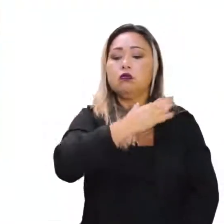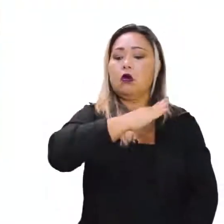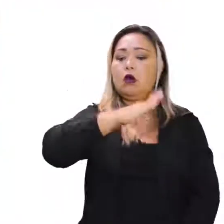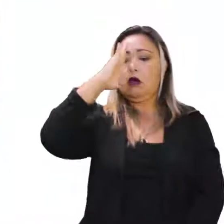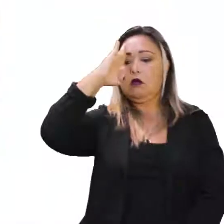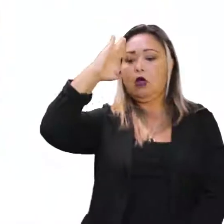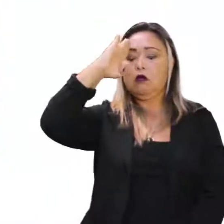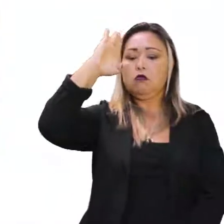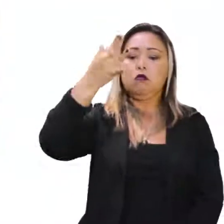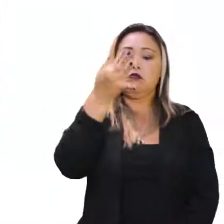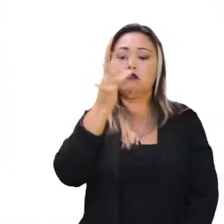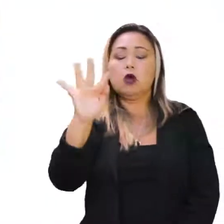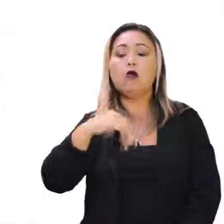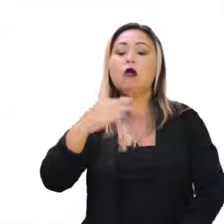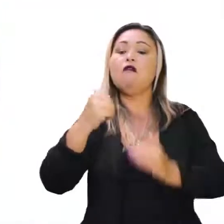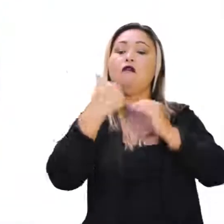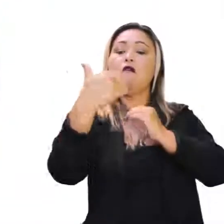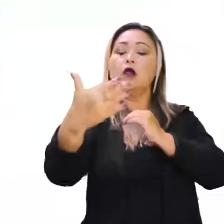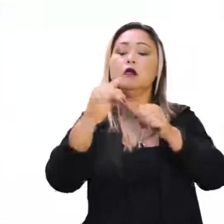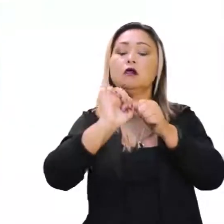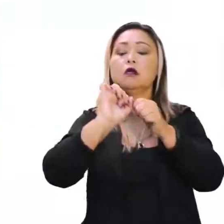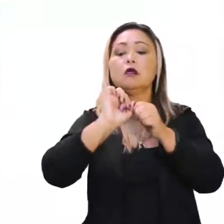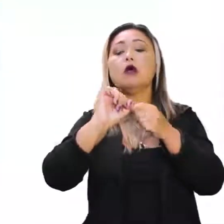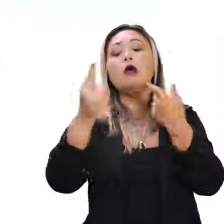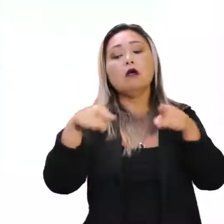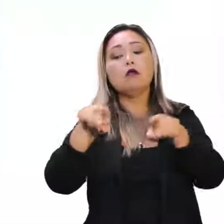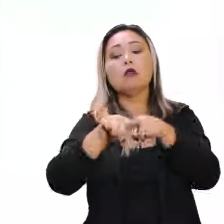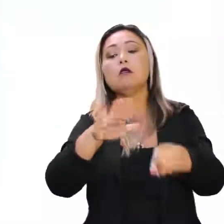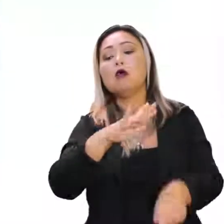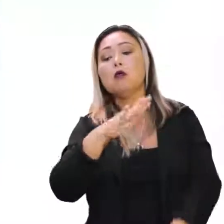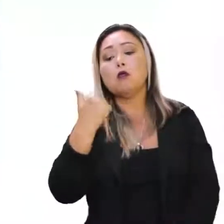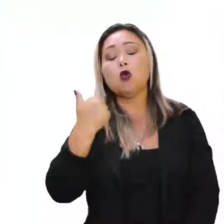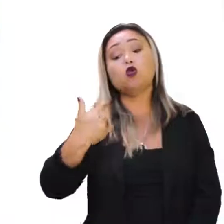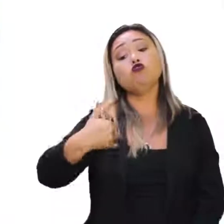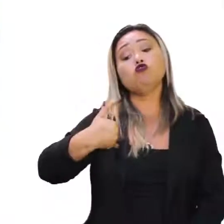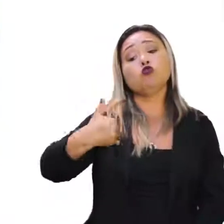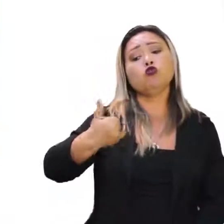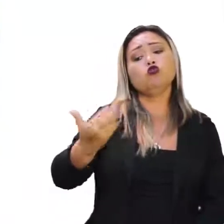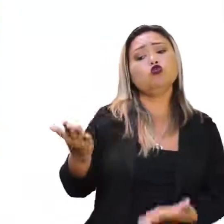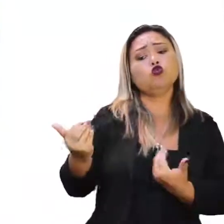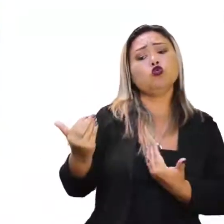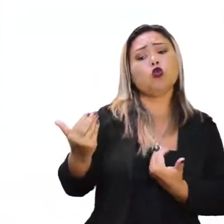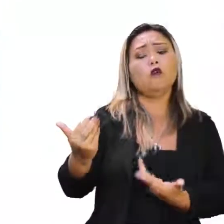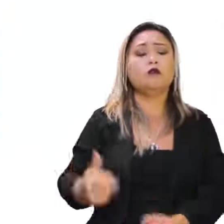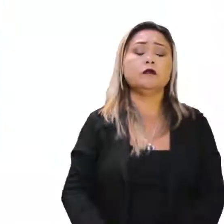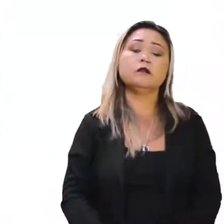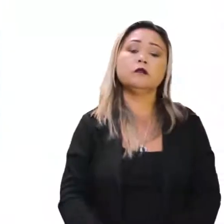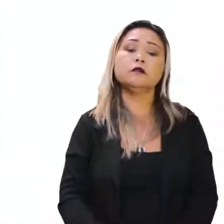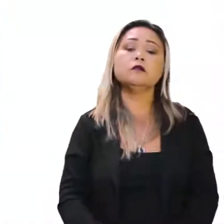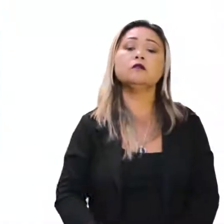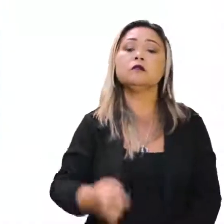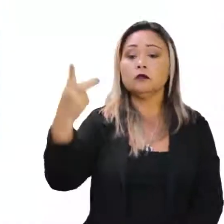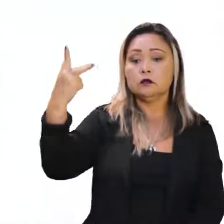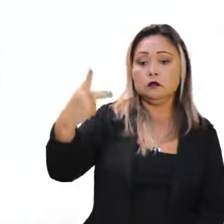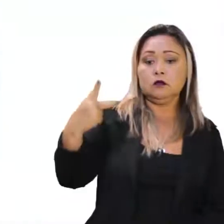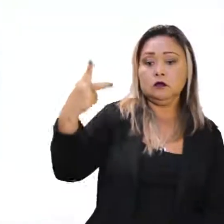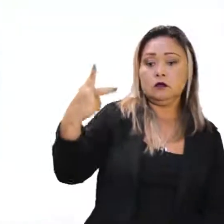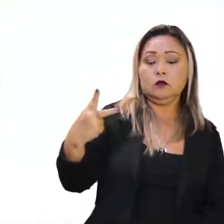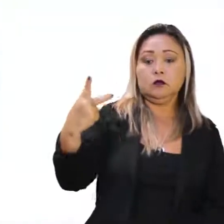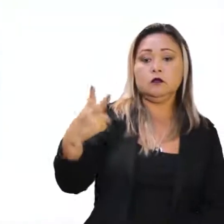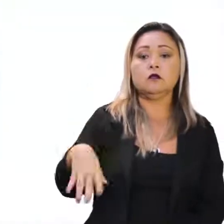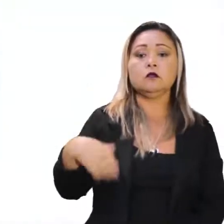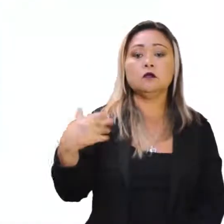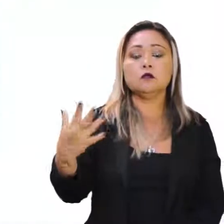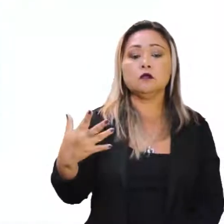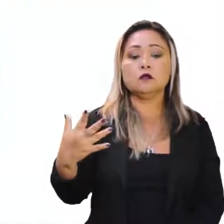francês e nas frentes de batalhas ele acabou morrendo tão precocemente. Exato. O que nós observamos nessas 2 obras aí,